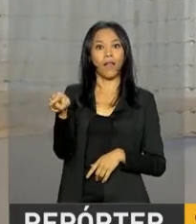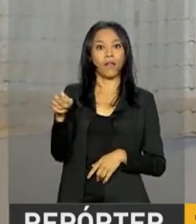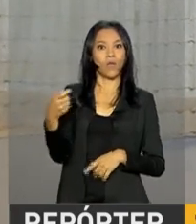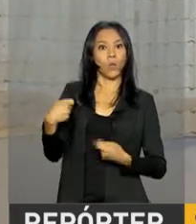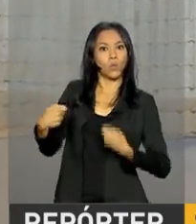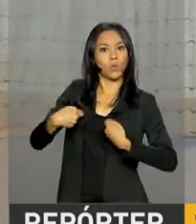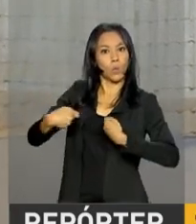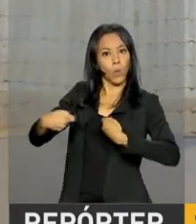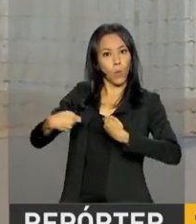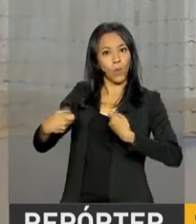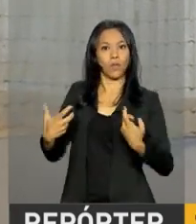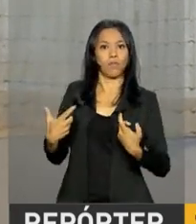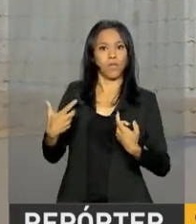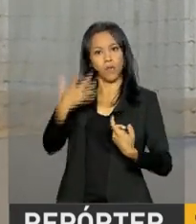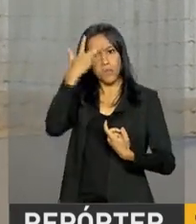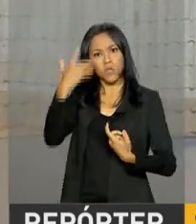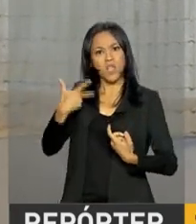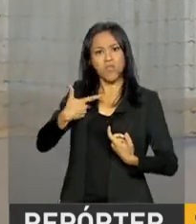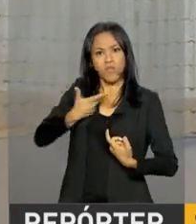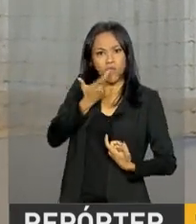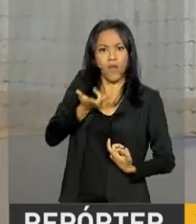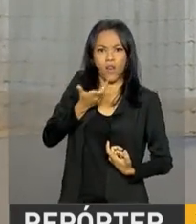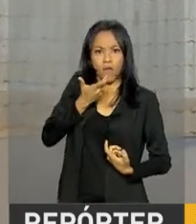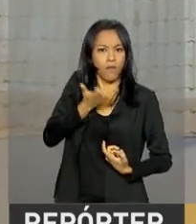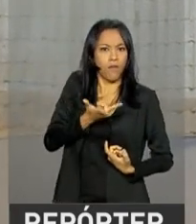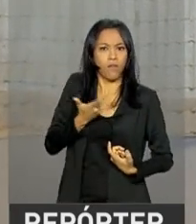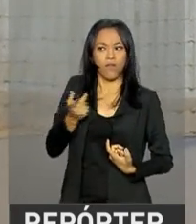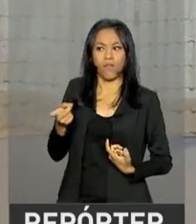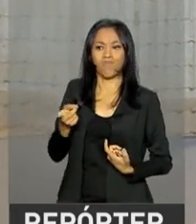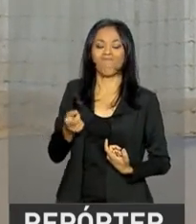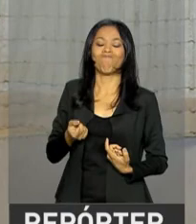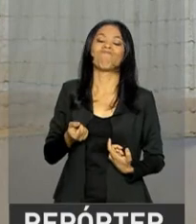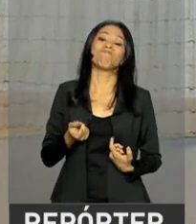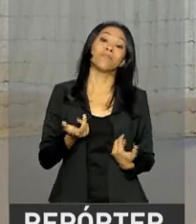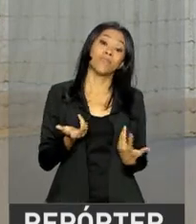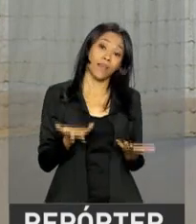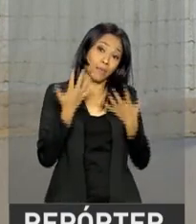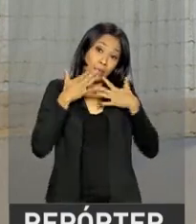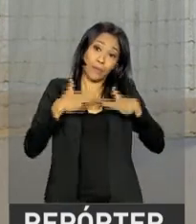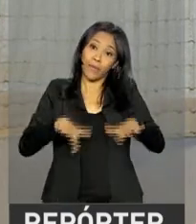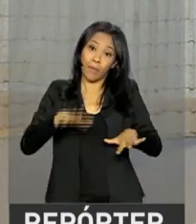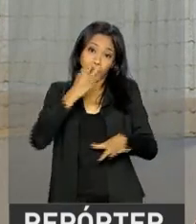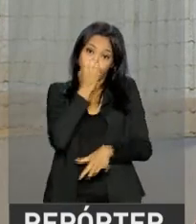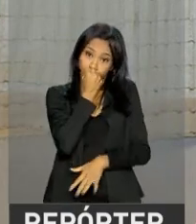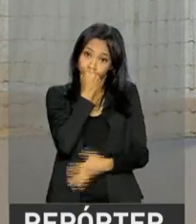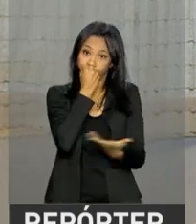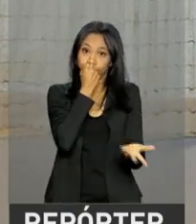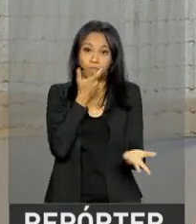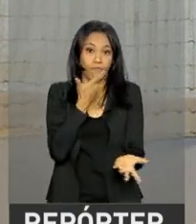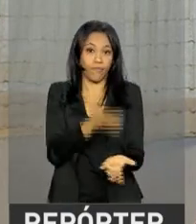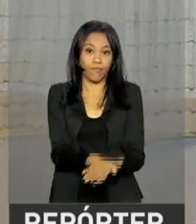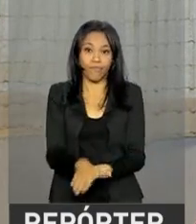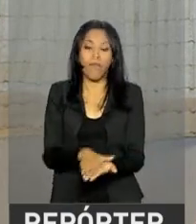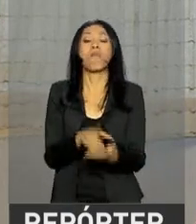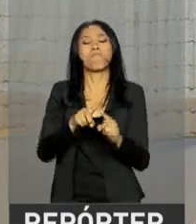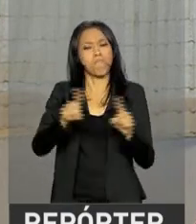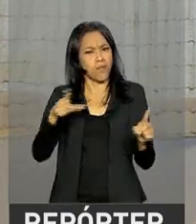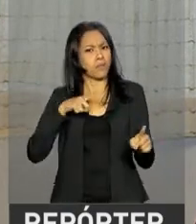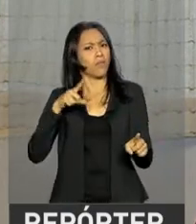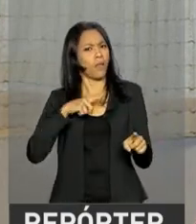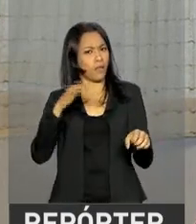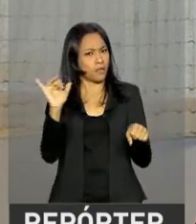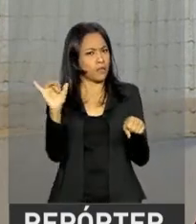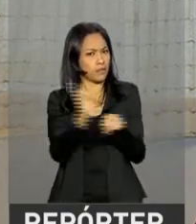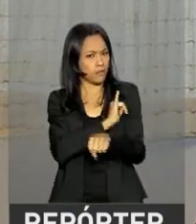controla manipula para que a pessoa não fale né e aí o natural é que a pessoa se cale mas existem mecanismos internos